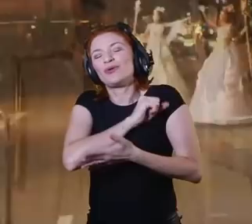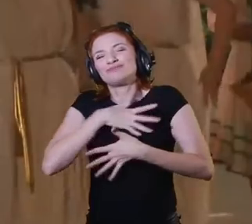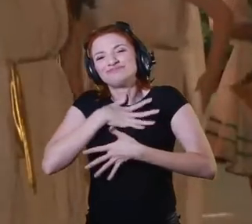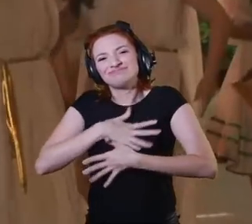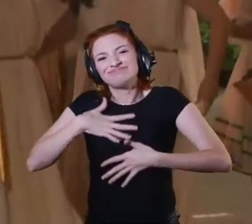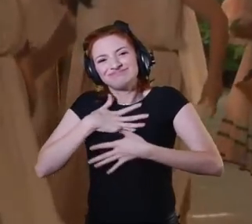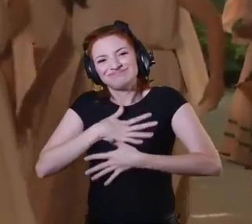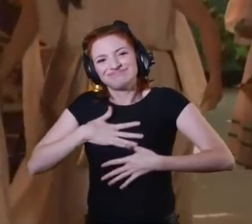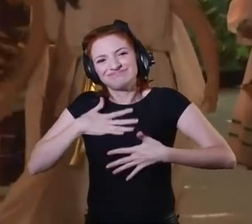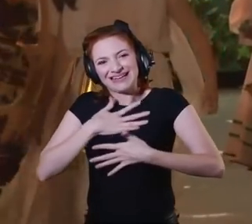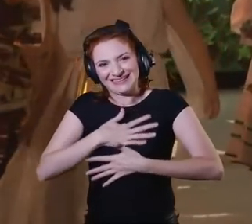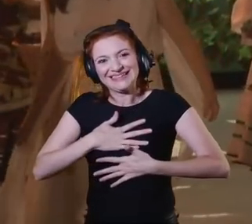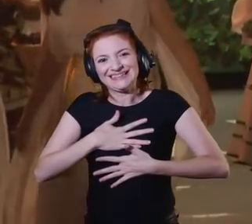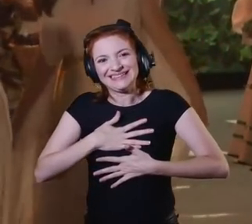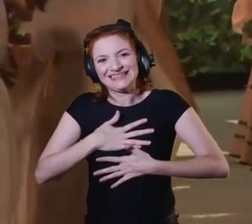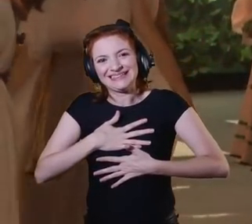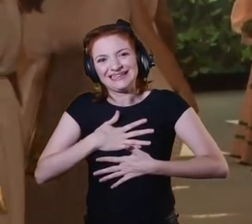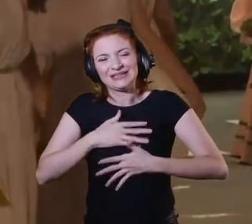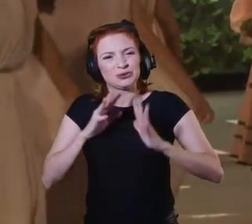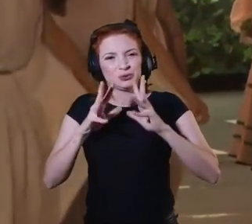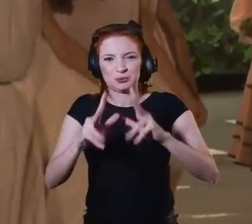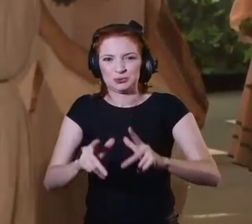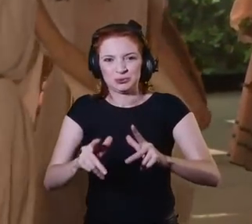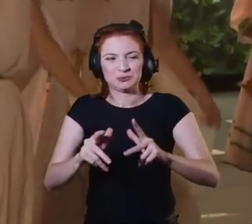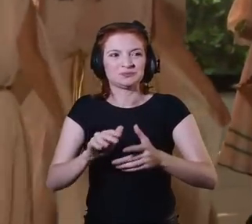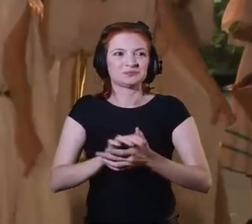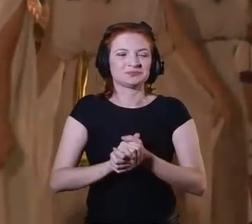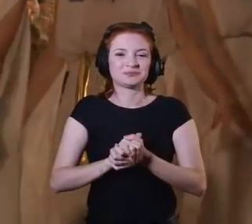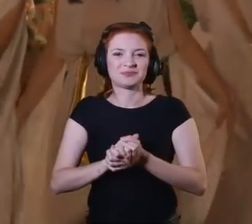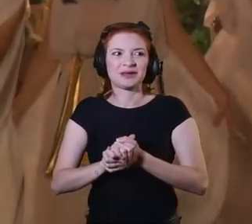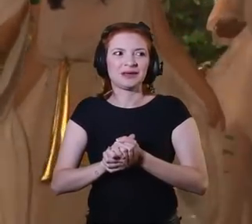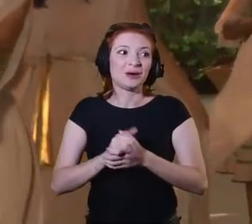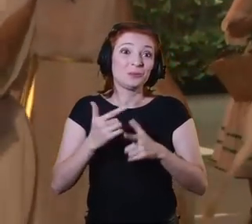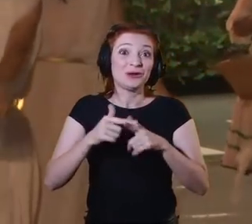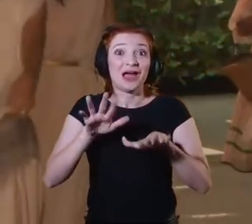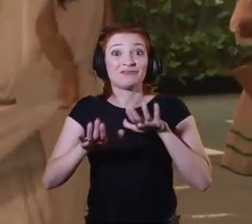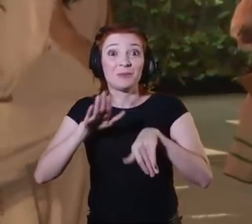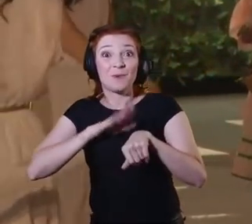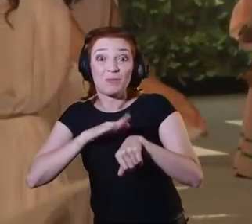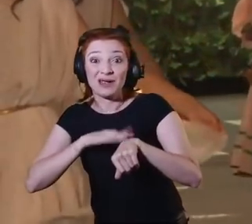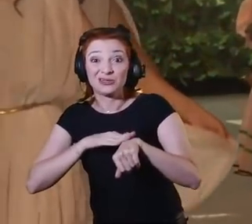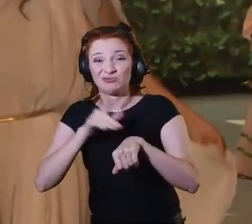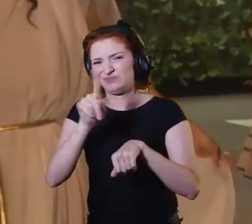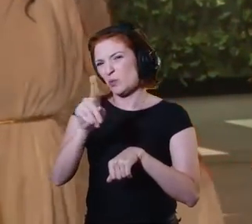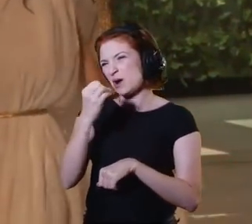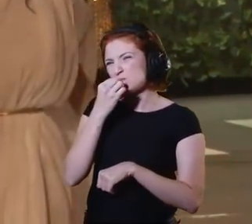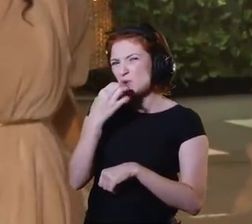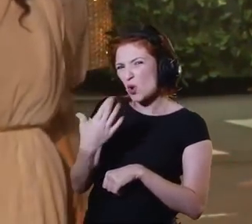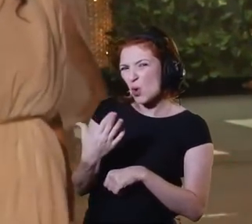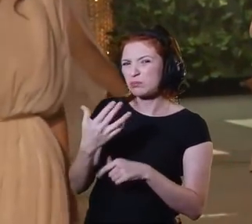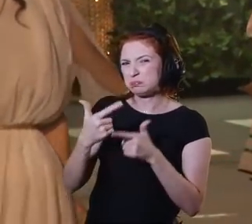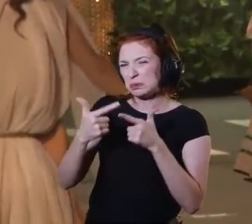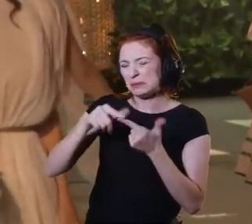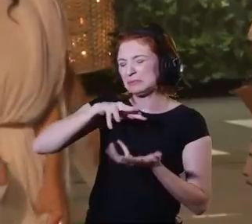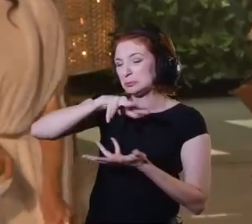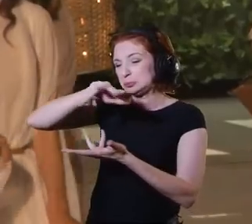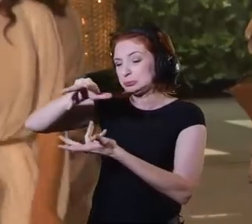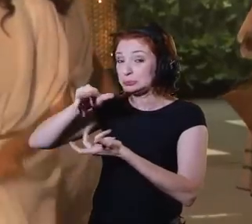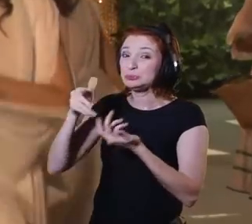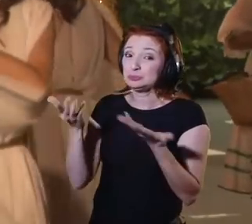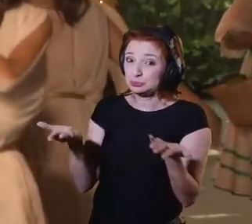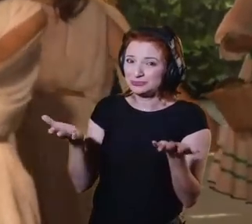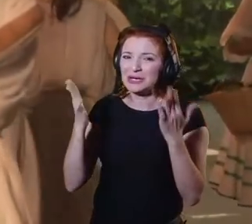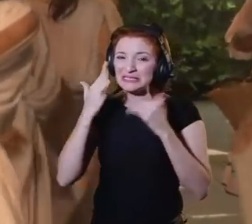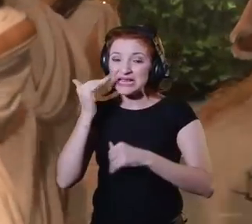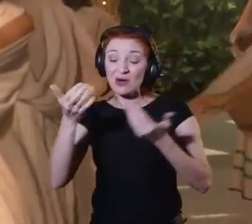de tudo que a gente encontra pela frente. Em momentos onde não são tão agradáveis pela humanidade, né? Sabemos